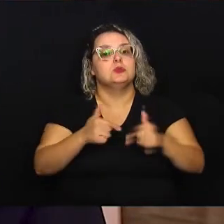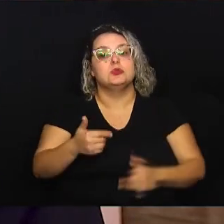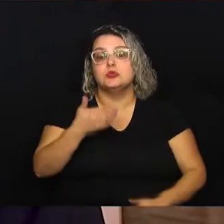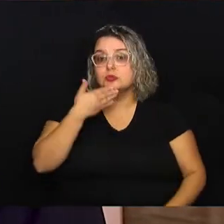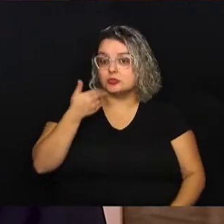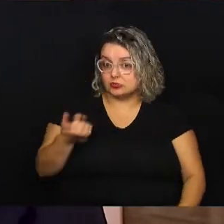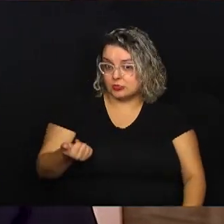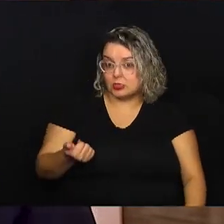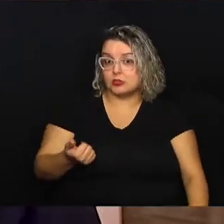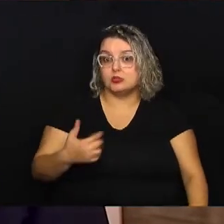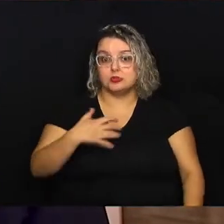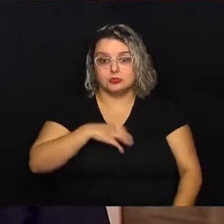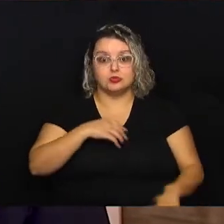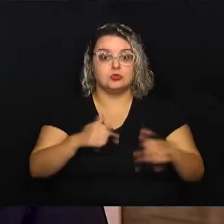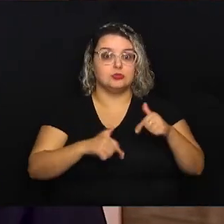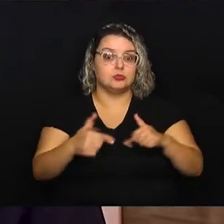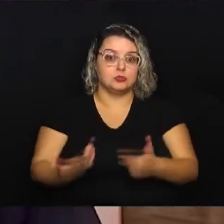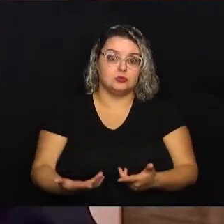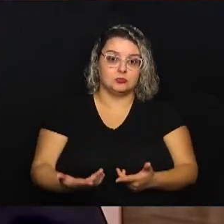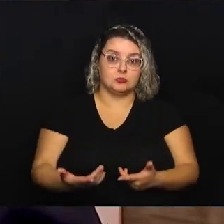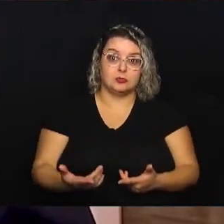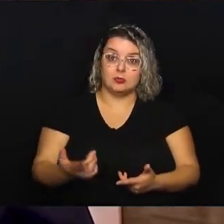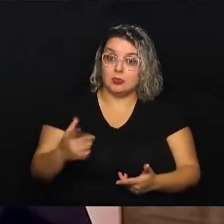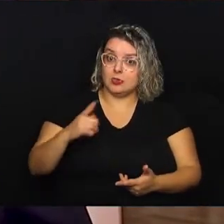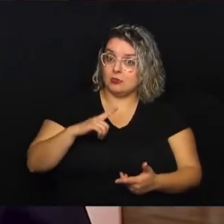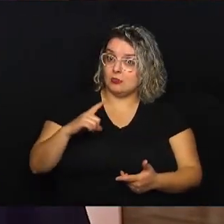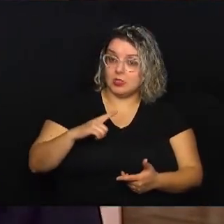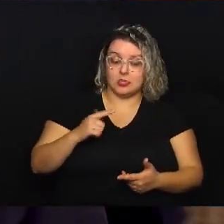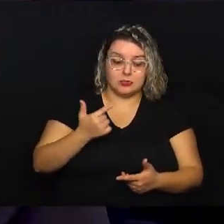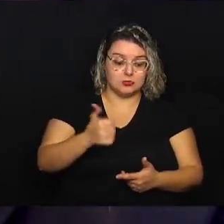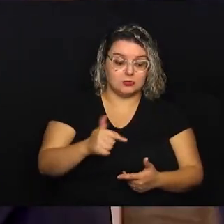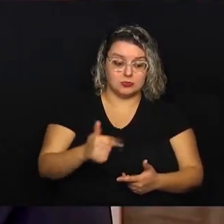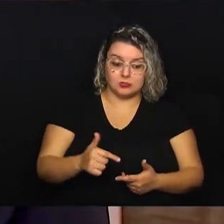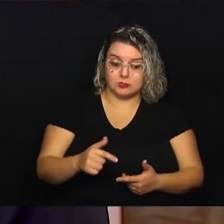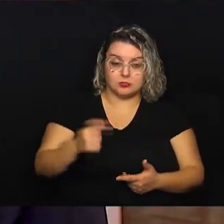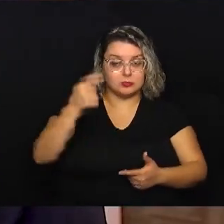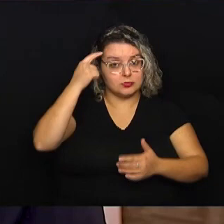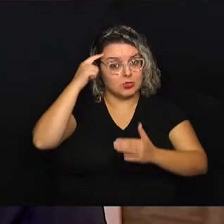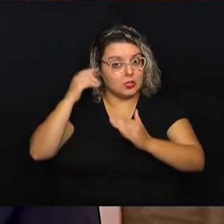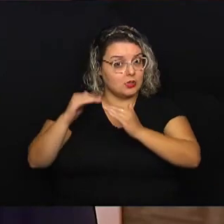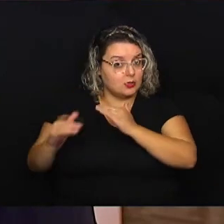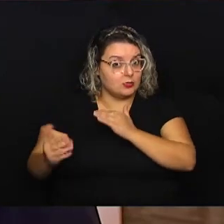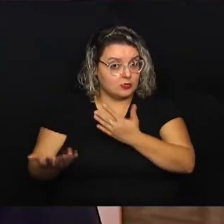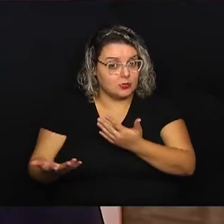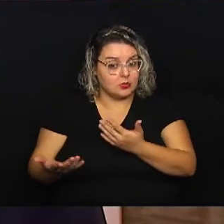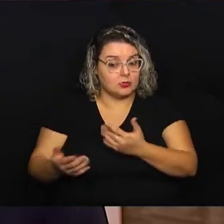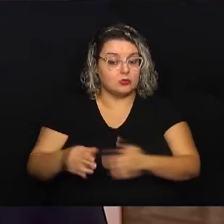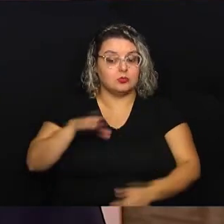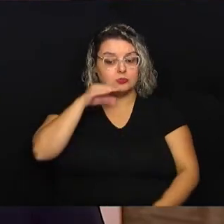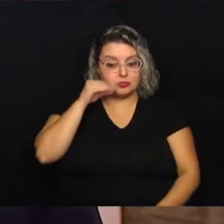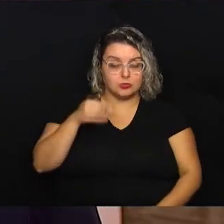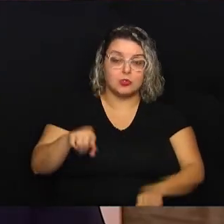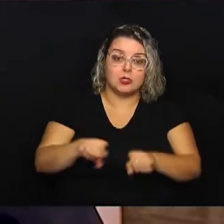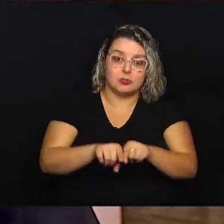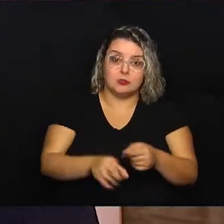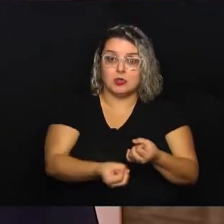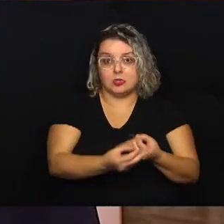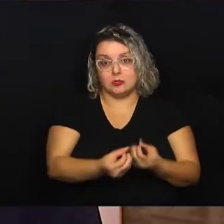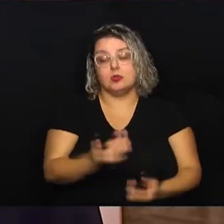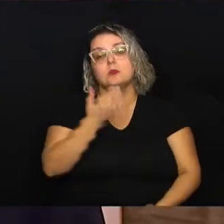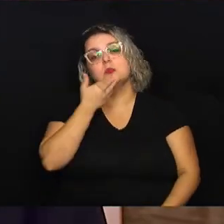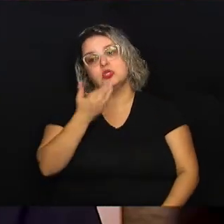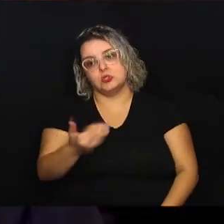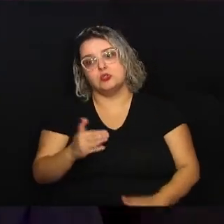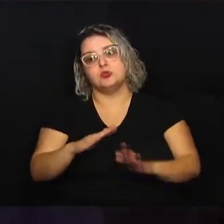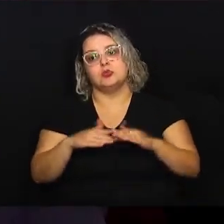das condições de trabalho, mas há divergência entre os trabalhadores e essa informação. Por isso, nós solicitamos,